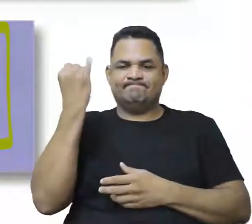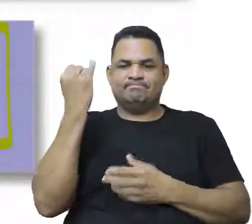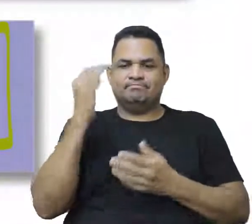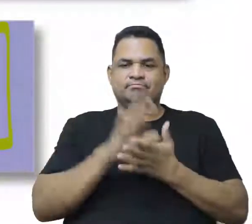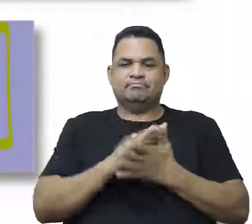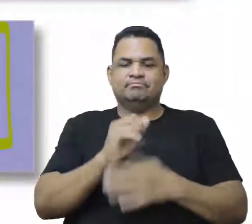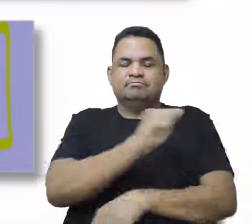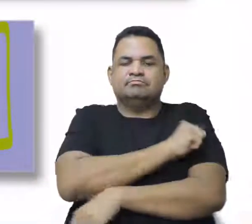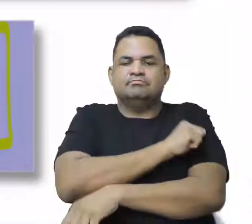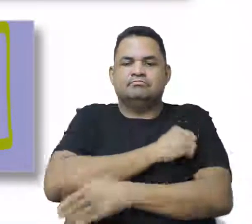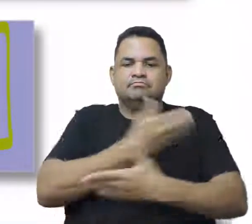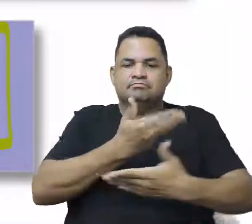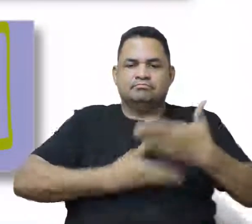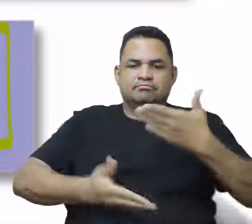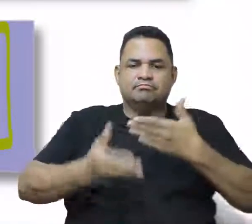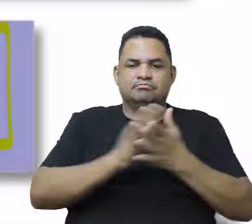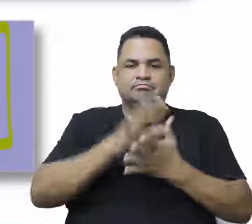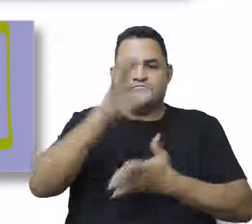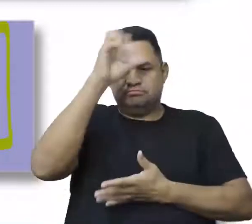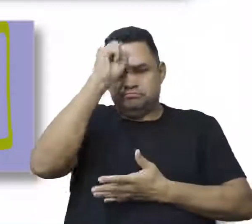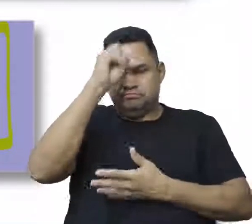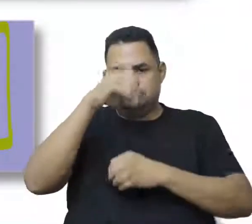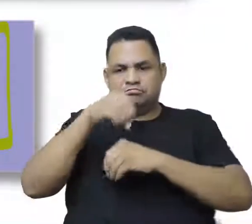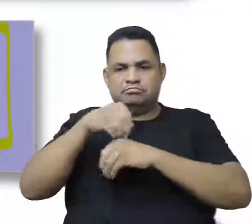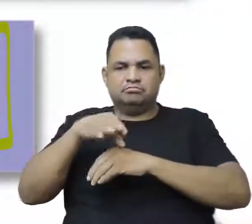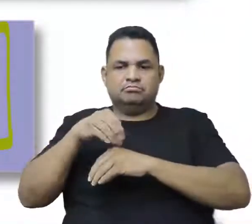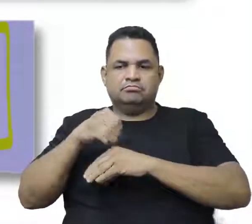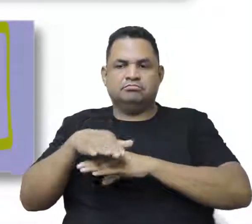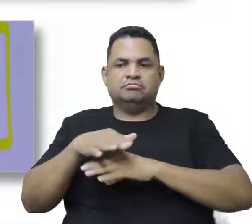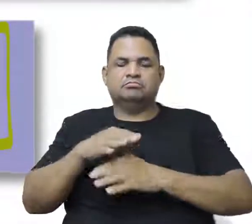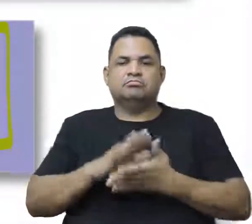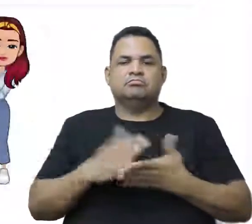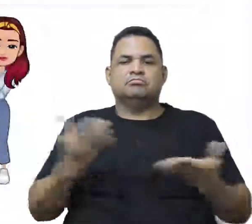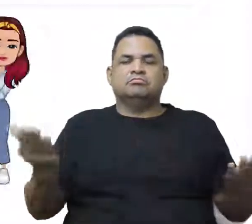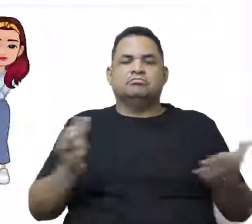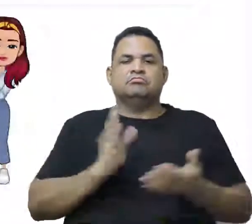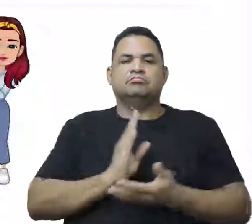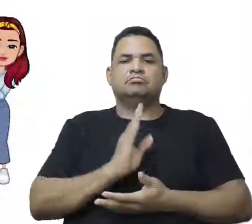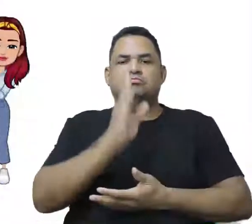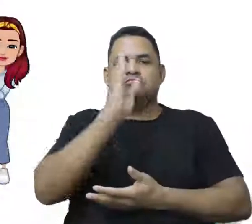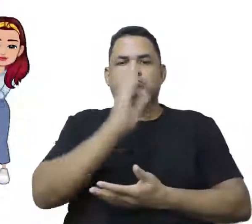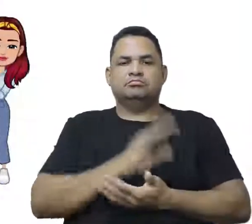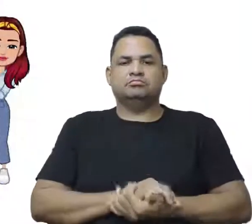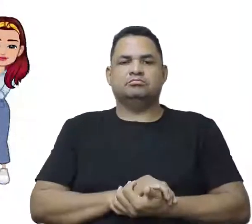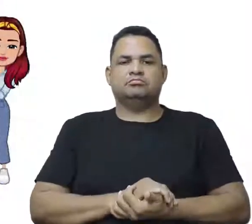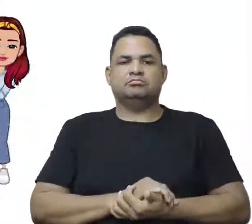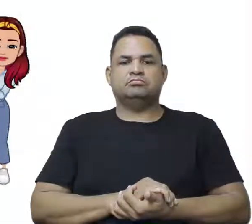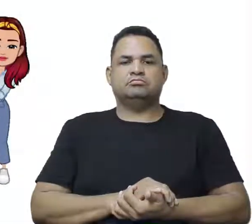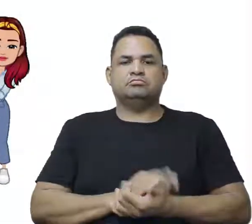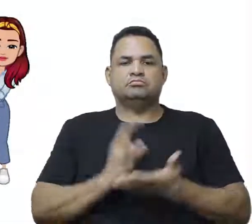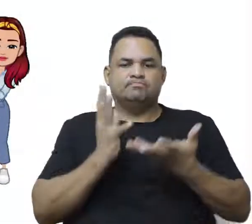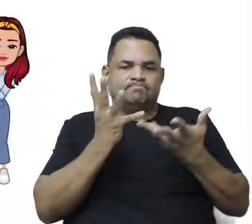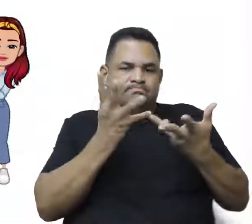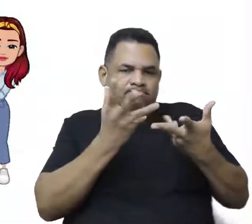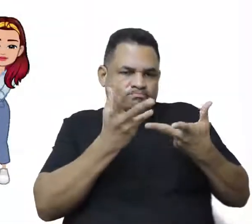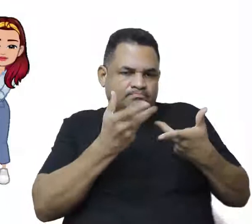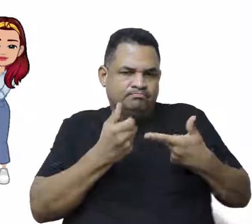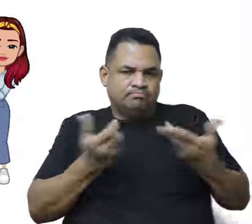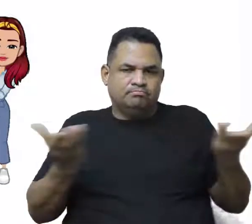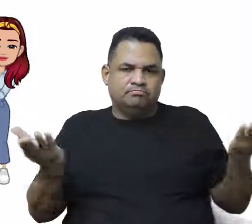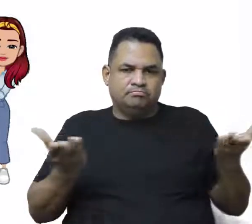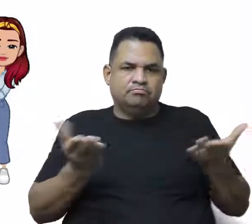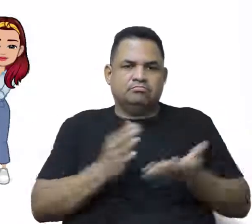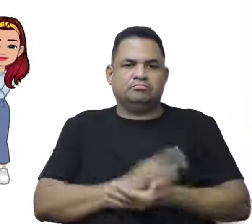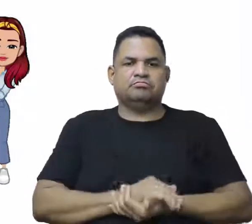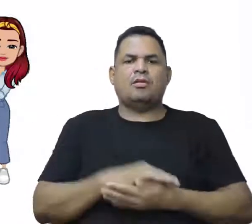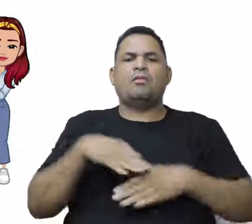da mediação que quer aprender um pouco aí das dicas. Isso. Então vamos seguir. Nós vamos falar agora da nossa